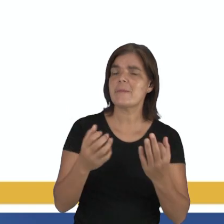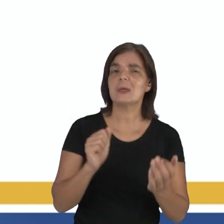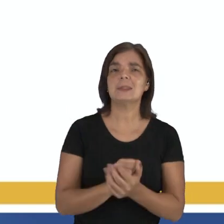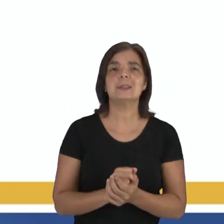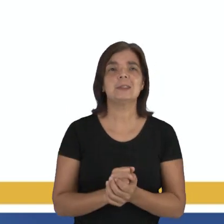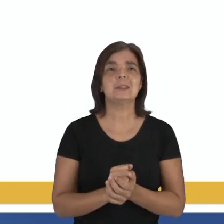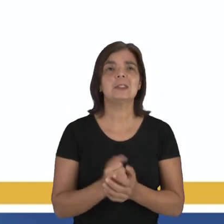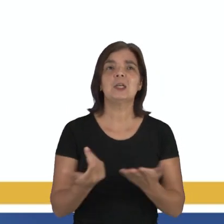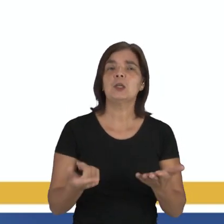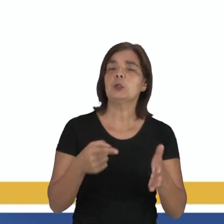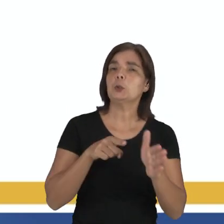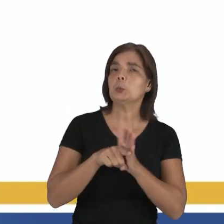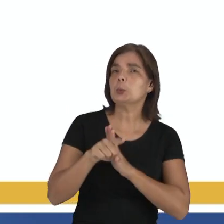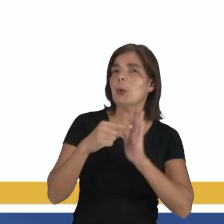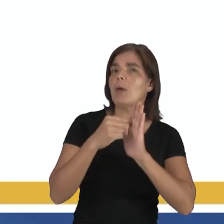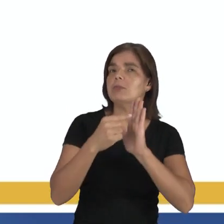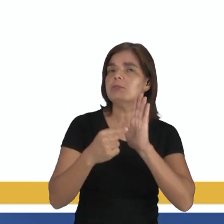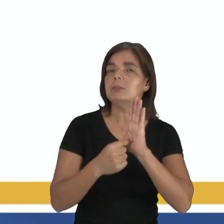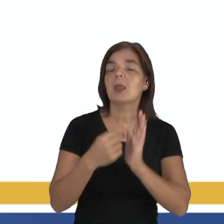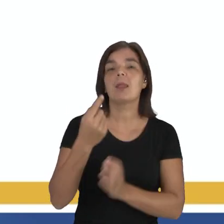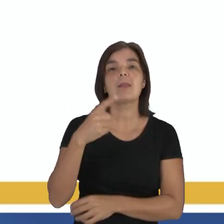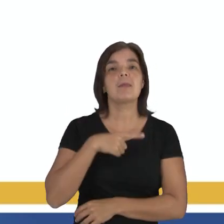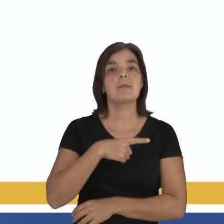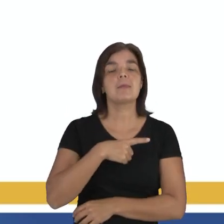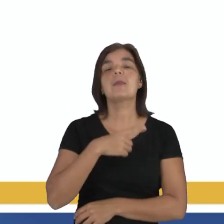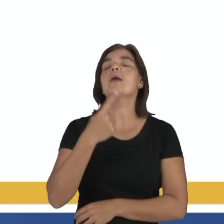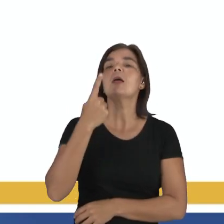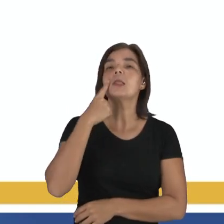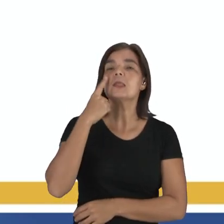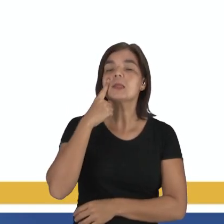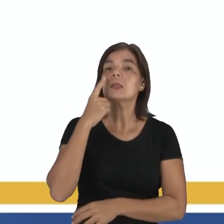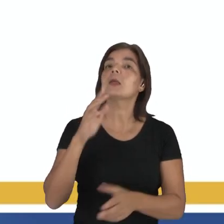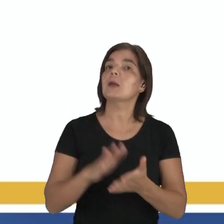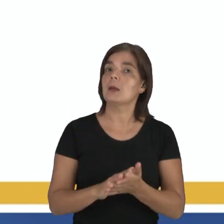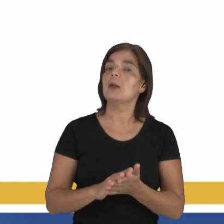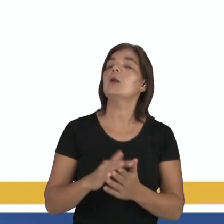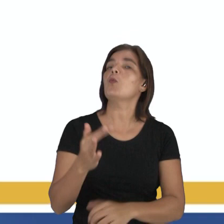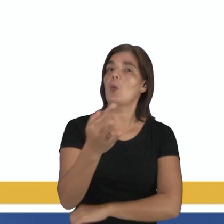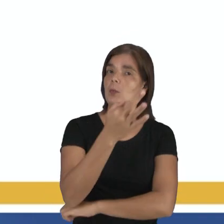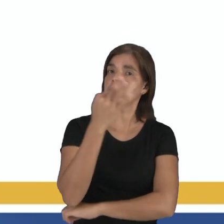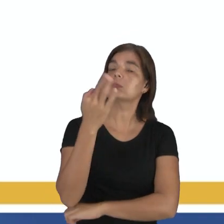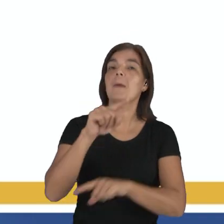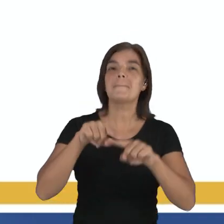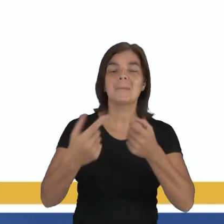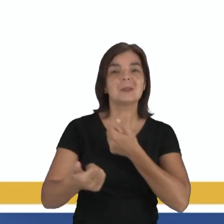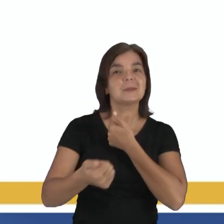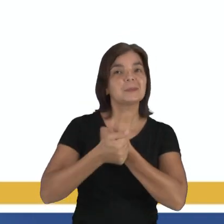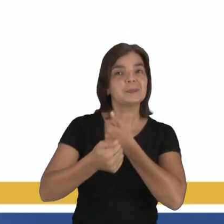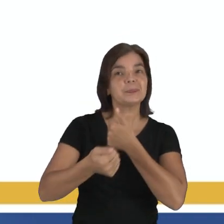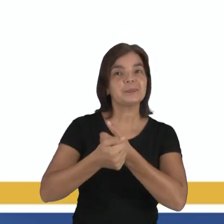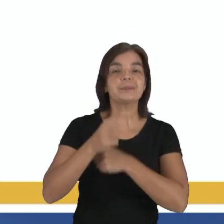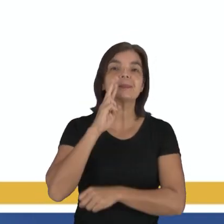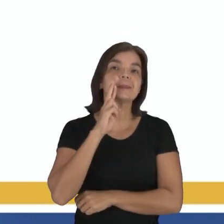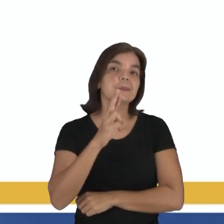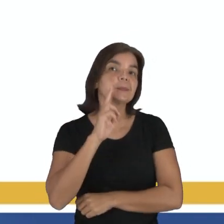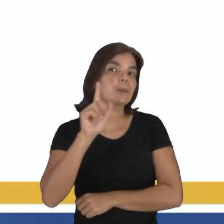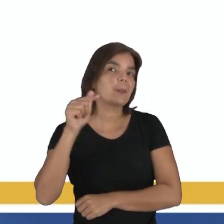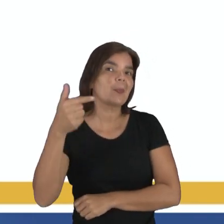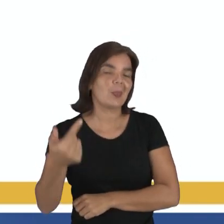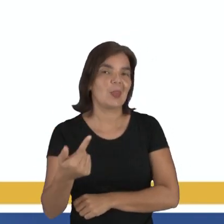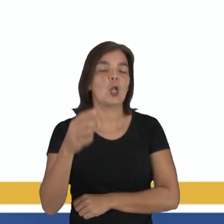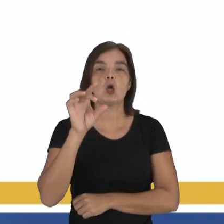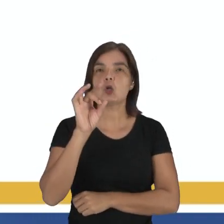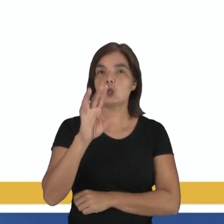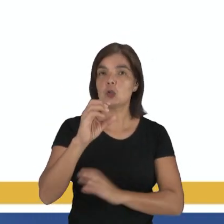de exclamação. Tem também ali linguagem formal, mas você observa que pela proximidade, pela resposta da outra